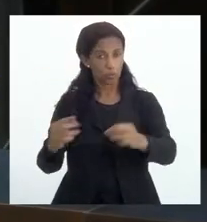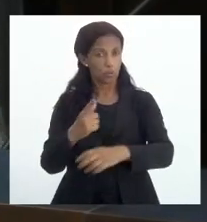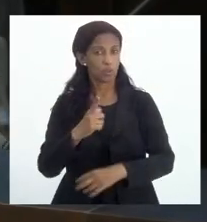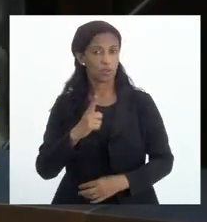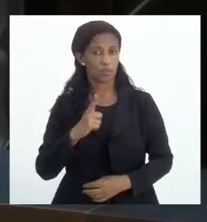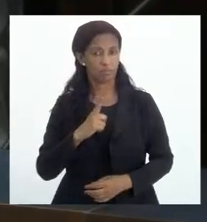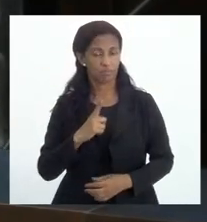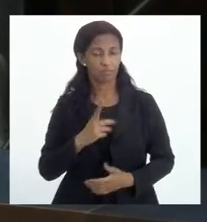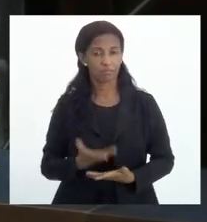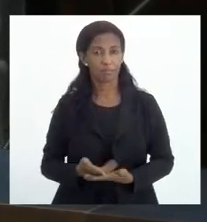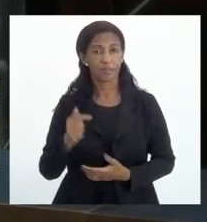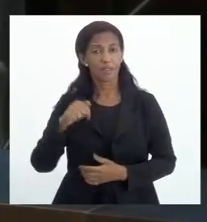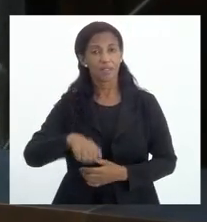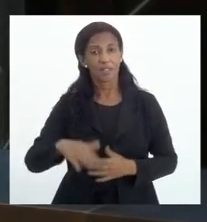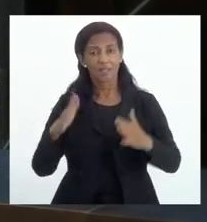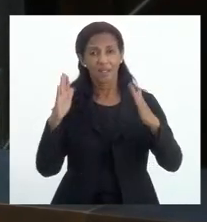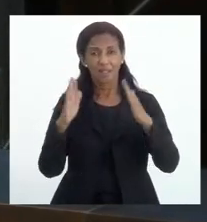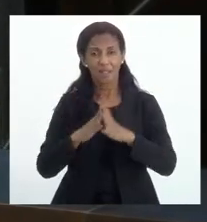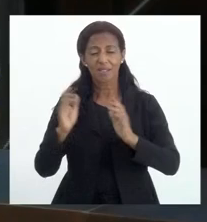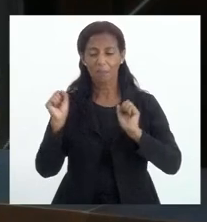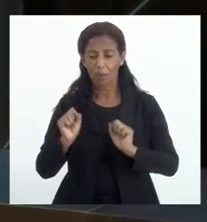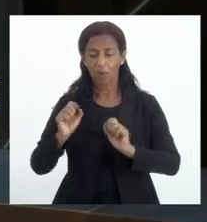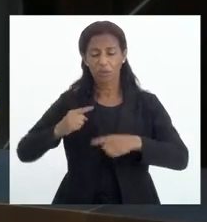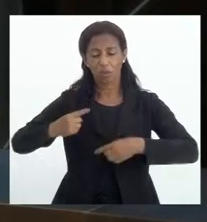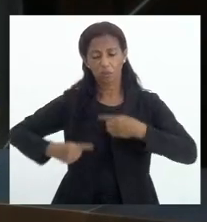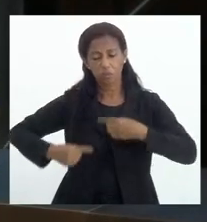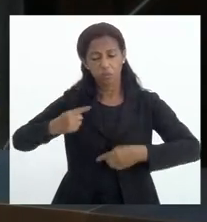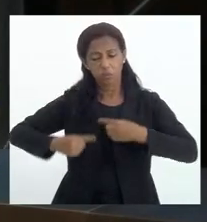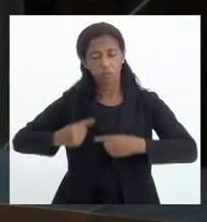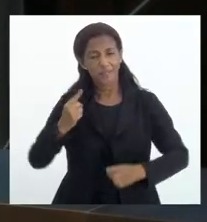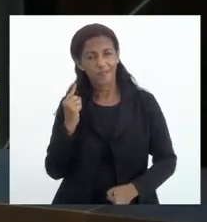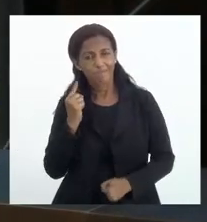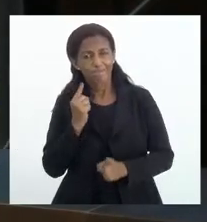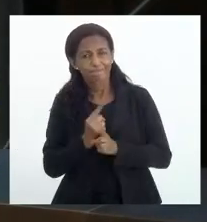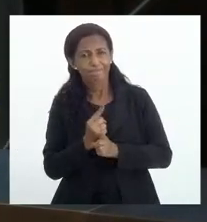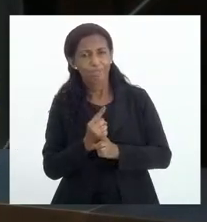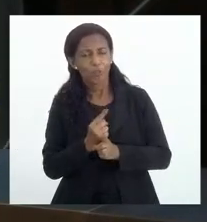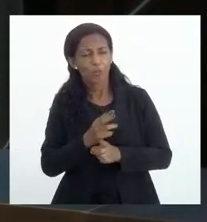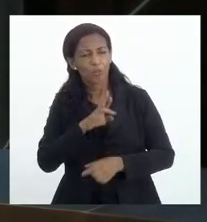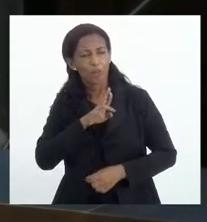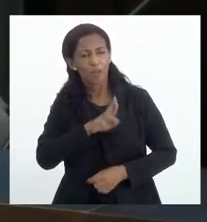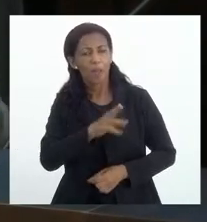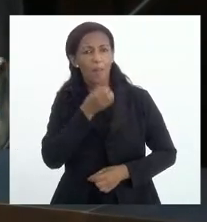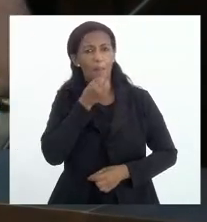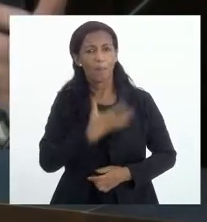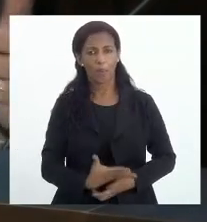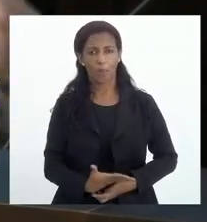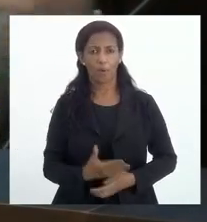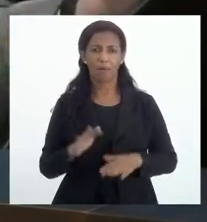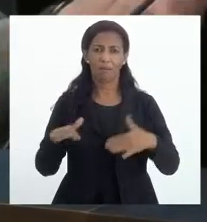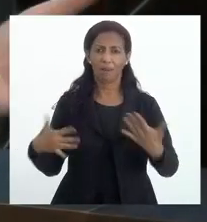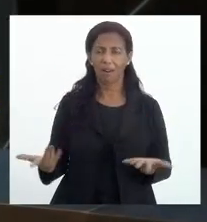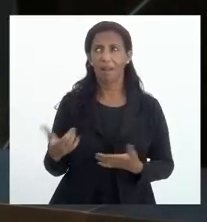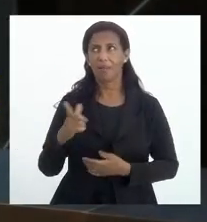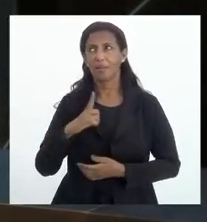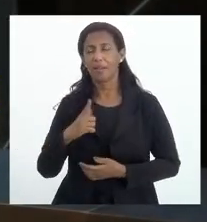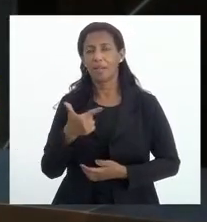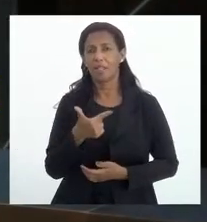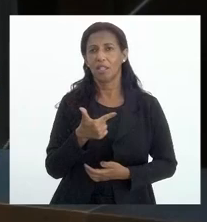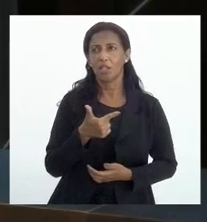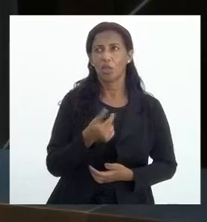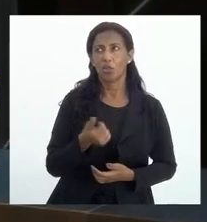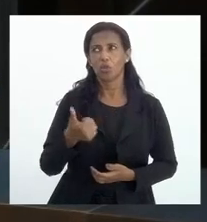temos, que essa casa possa debater e encontrar uma solução que seja boa. É claro que tem a discussão 18 ou